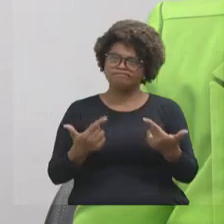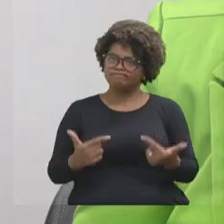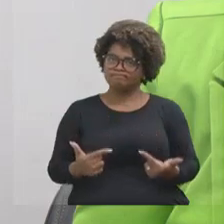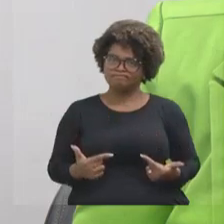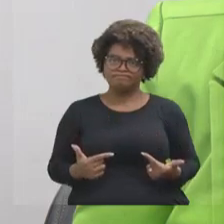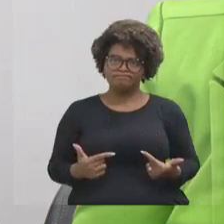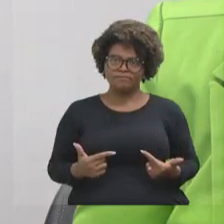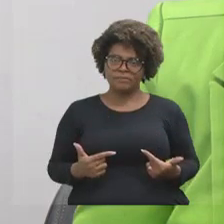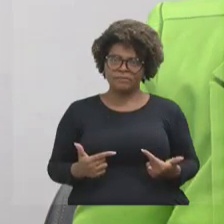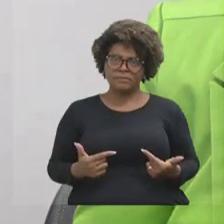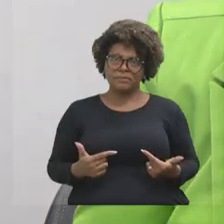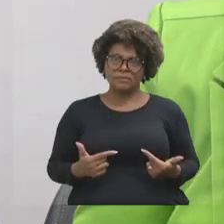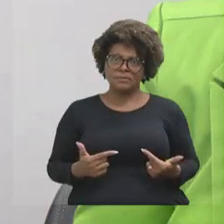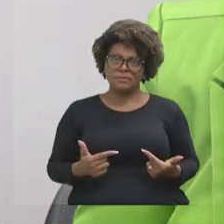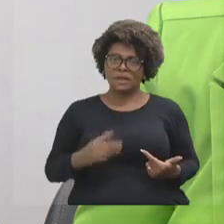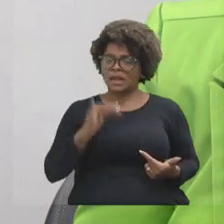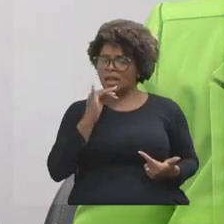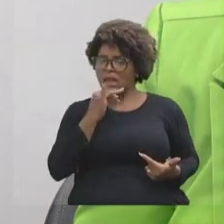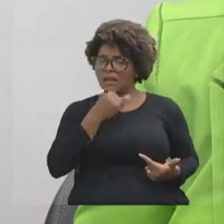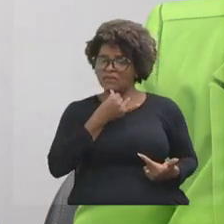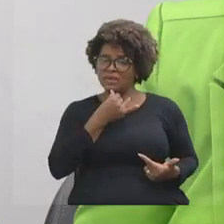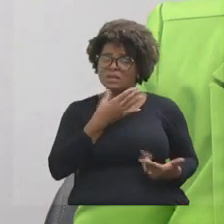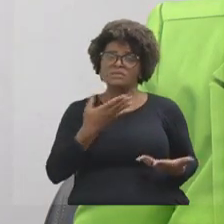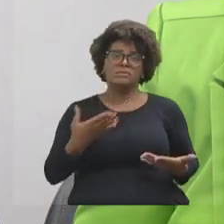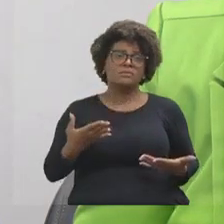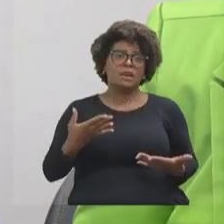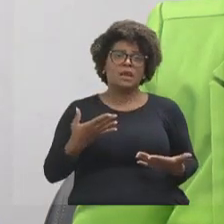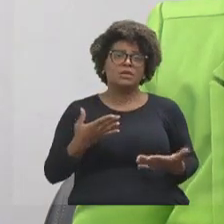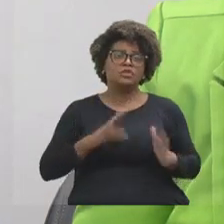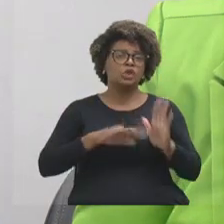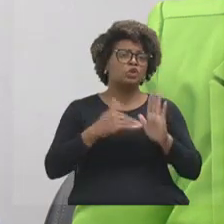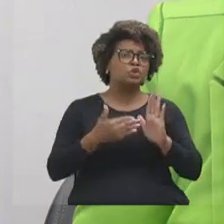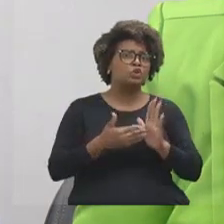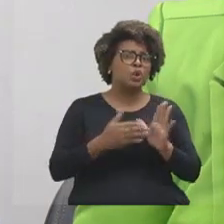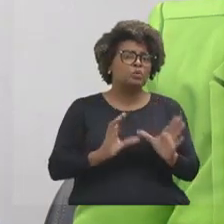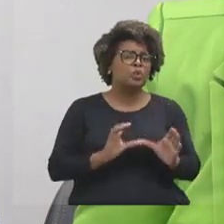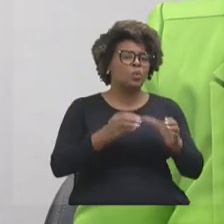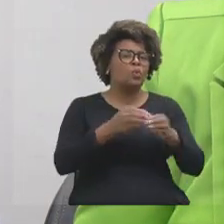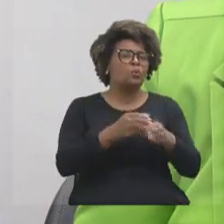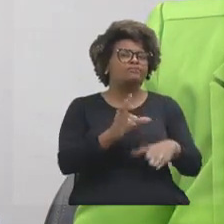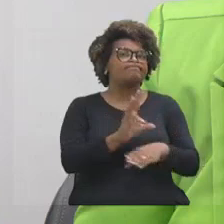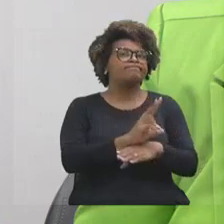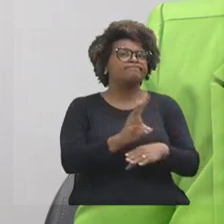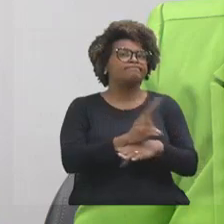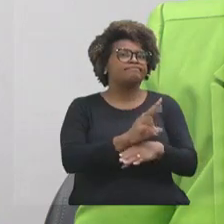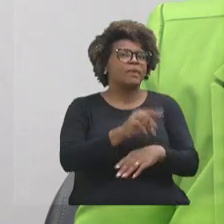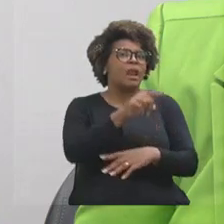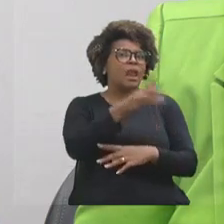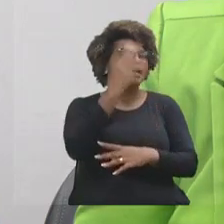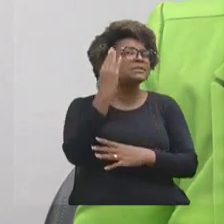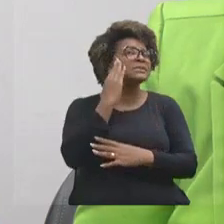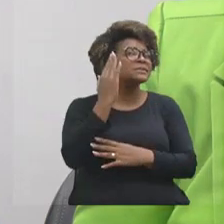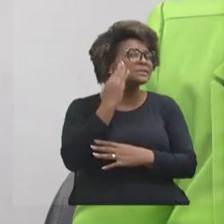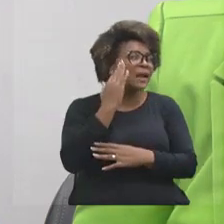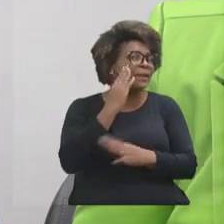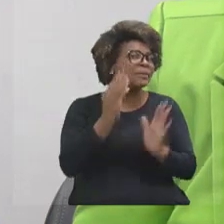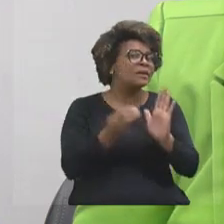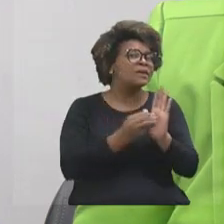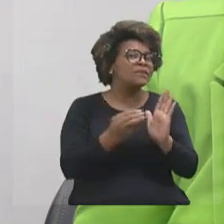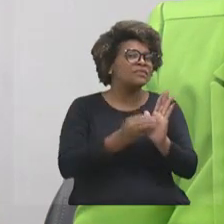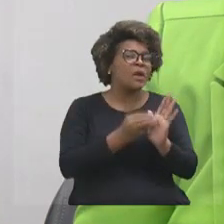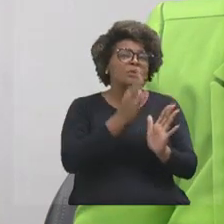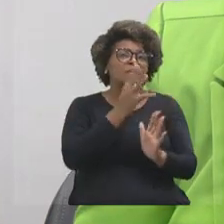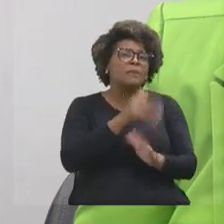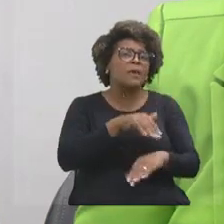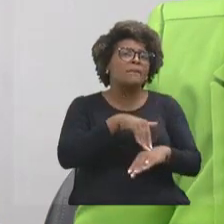secretário a Superintendência Regional de Saúde sabe da ineficiência do hospital de Itaúna em relação a Oncologia são demorando mais